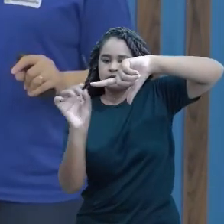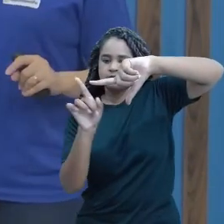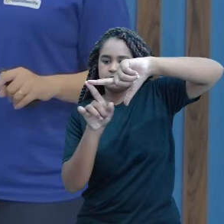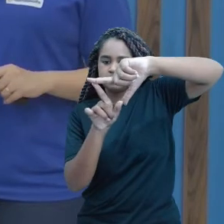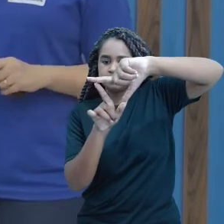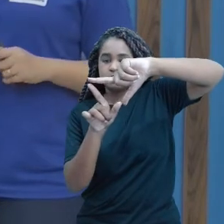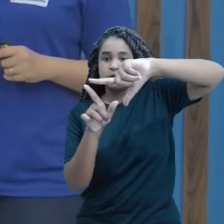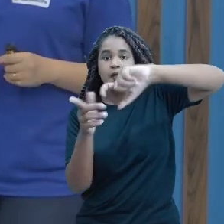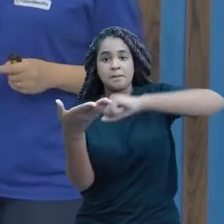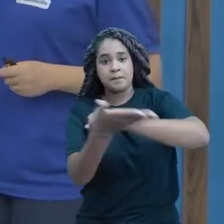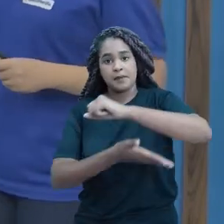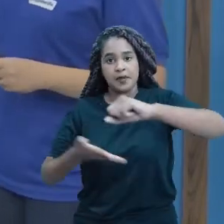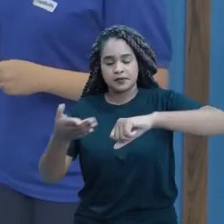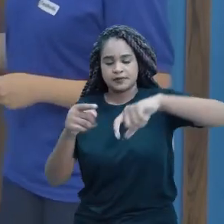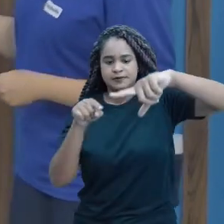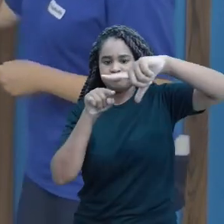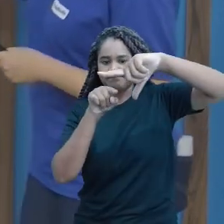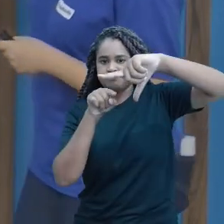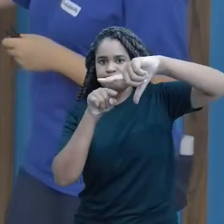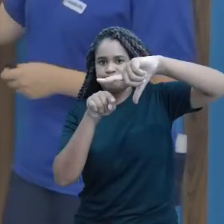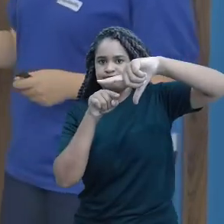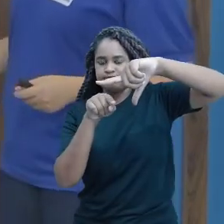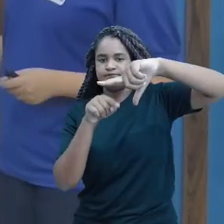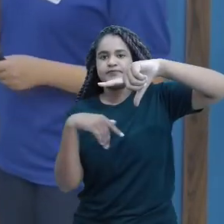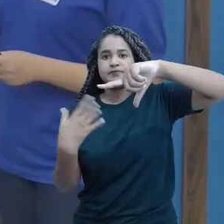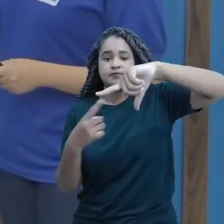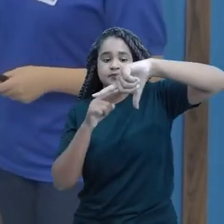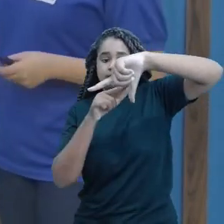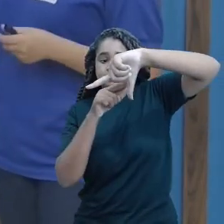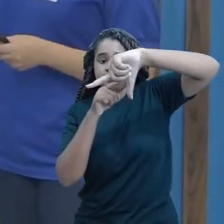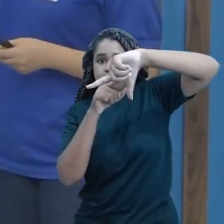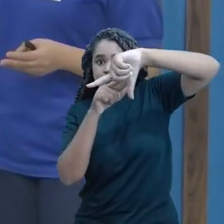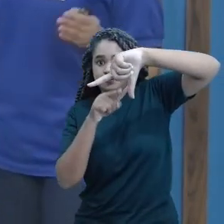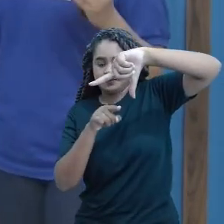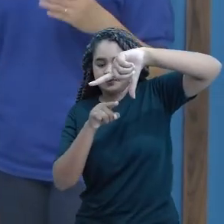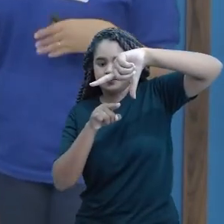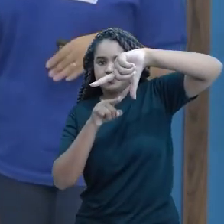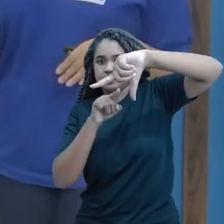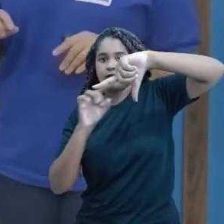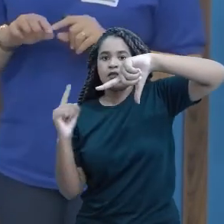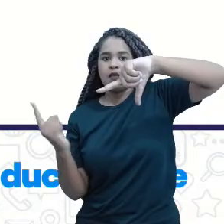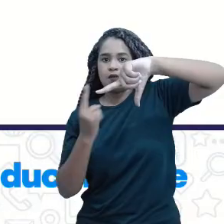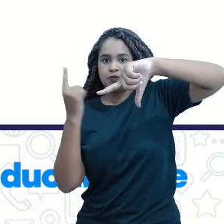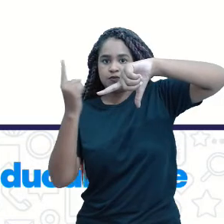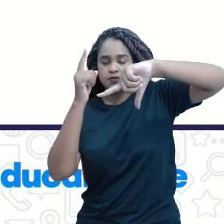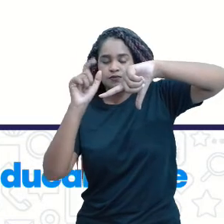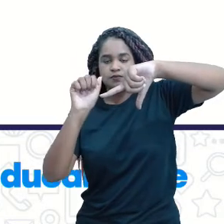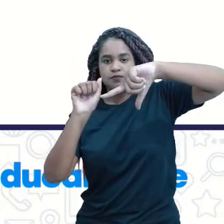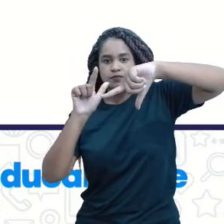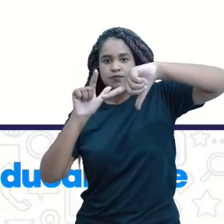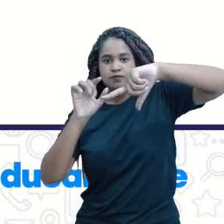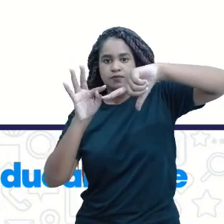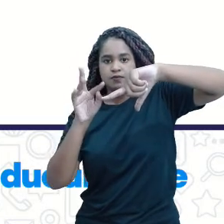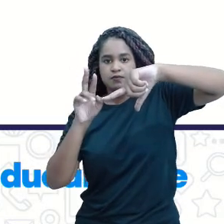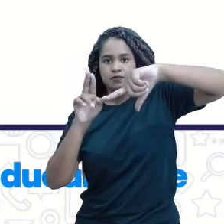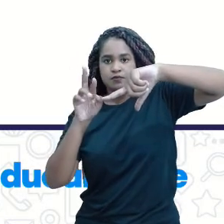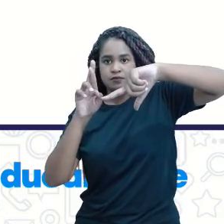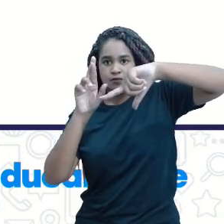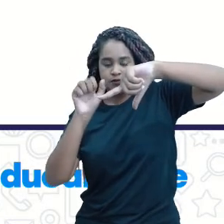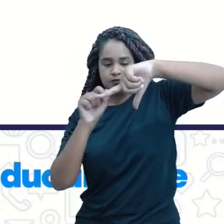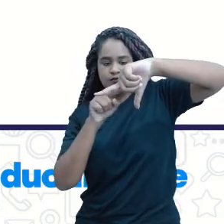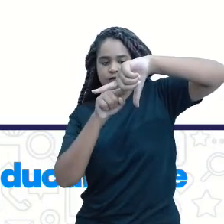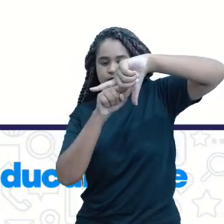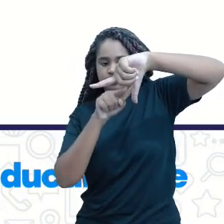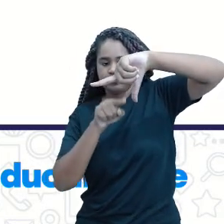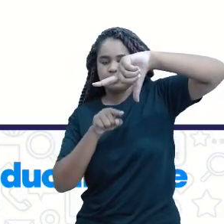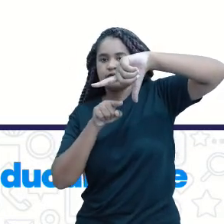como base, a gente vai ter que a altura em vermelho vai ter as projeções ali embaixo na hipotenusa, ó, a hipotenusa